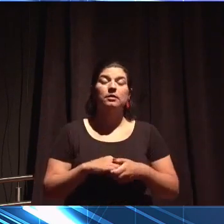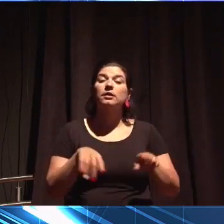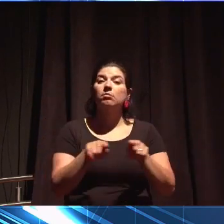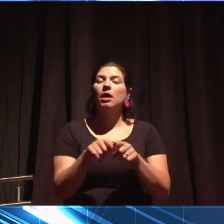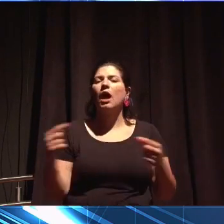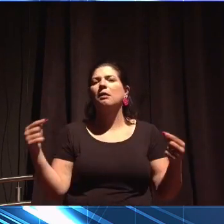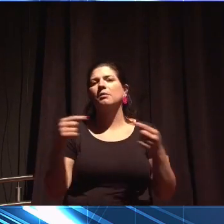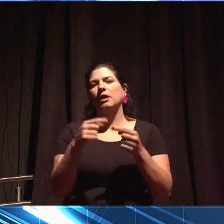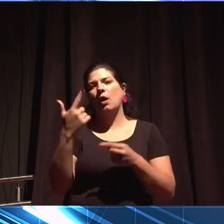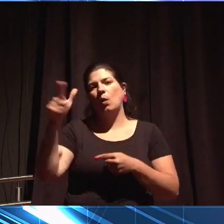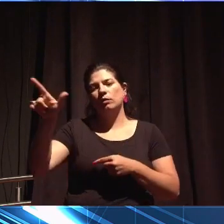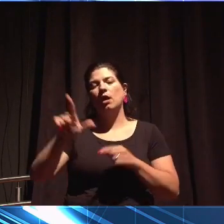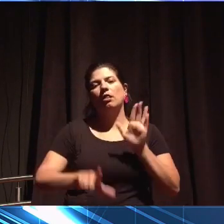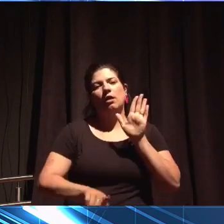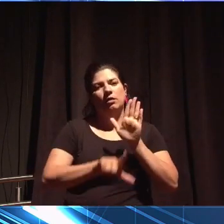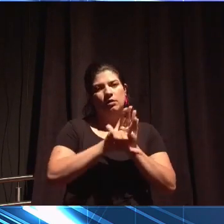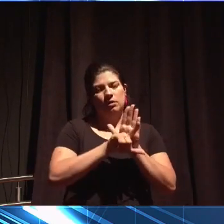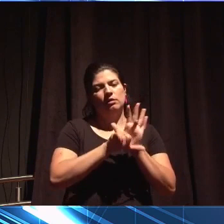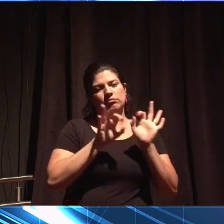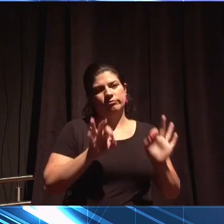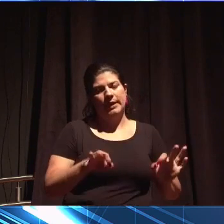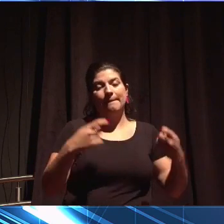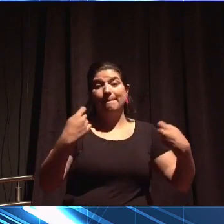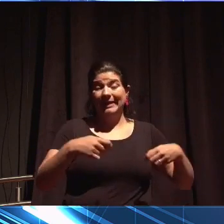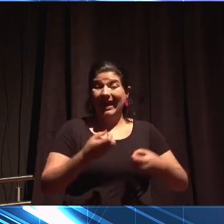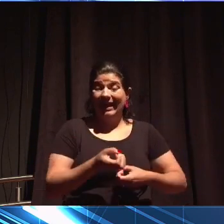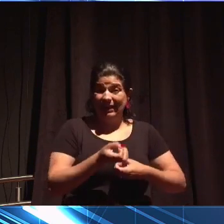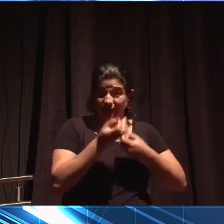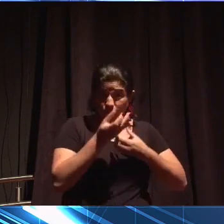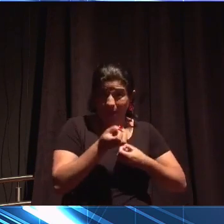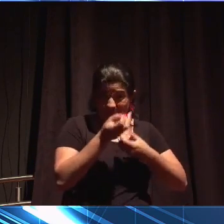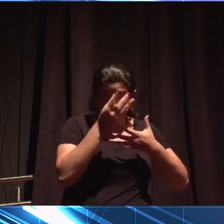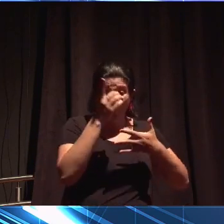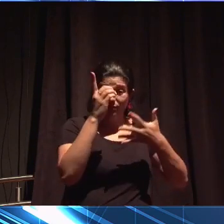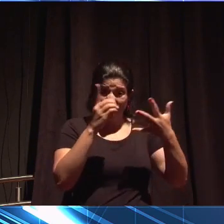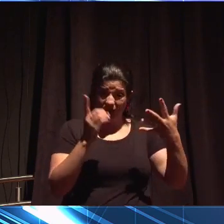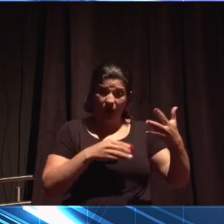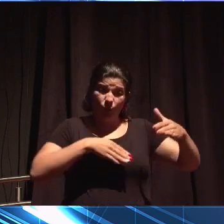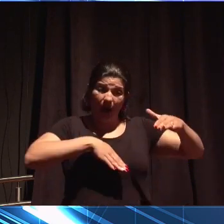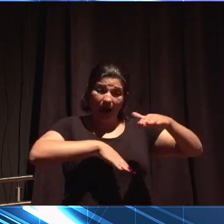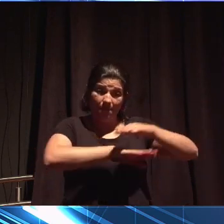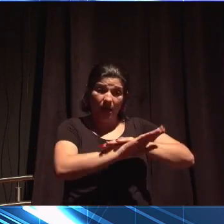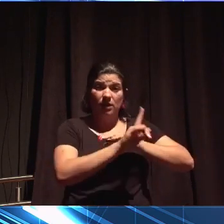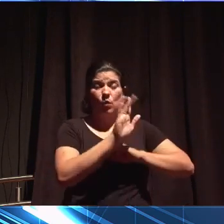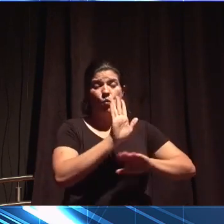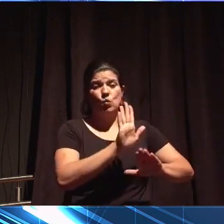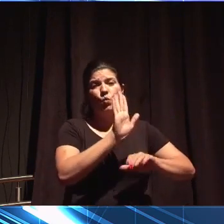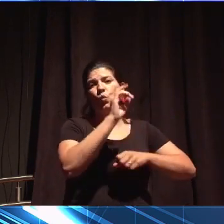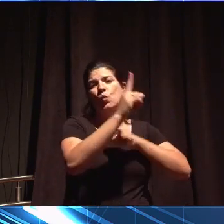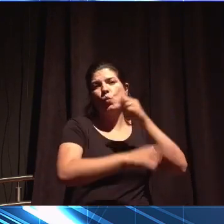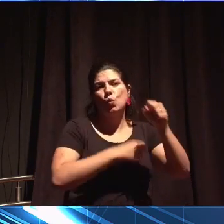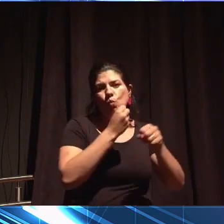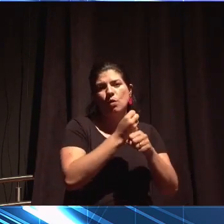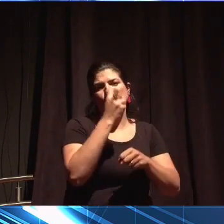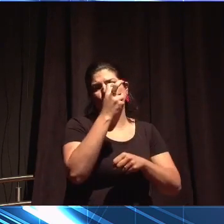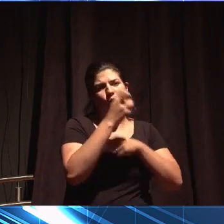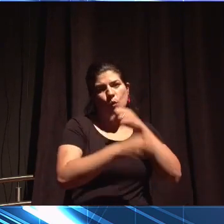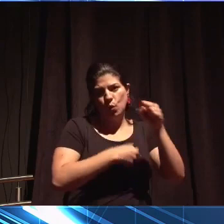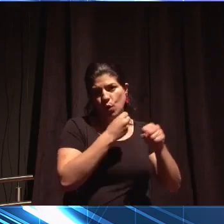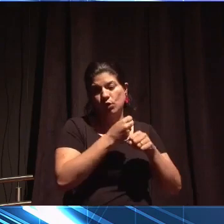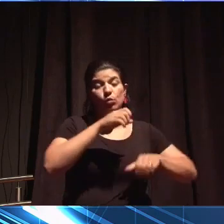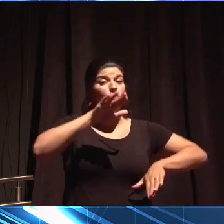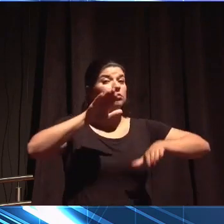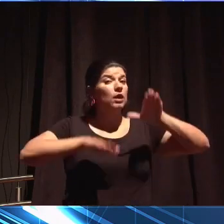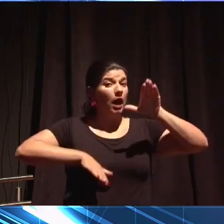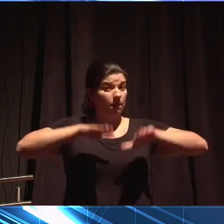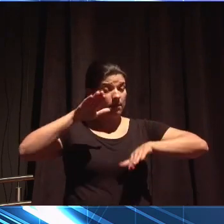questão de legalidade, né? Às vezes a gente tem que armazenar um dado por um tempo, por um período ali de 1 ano, 5 anos, dependendo. Então tem que